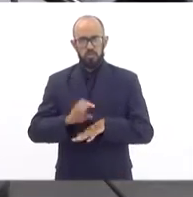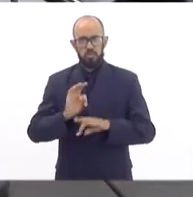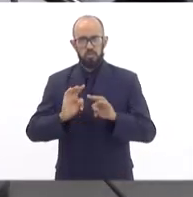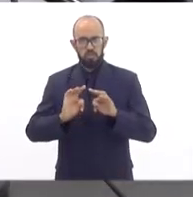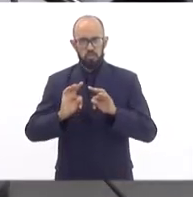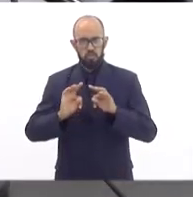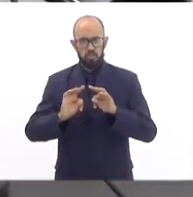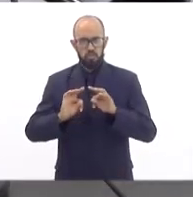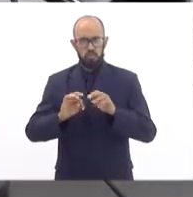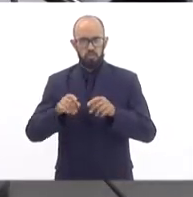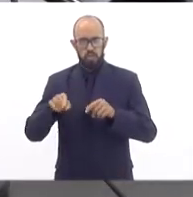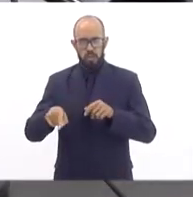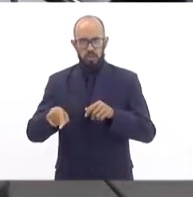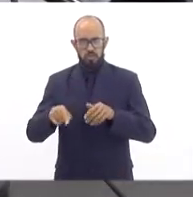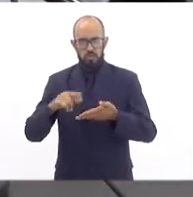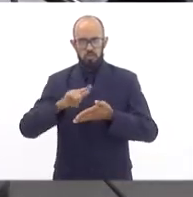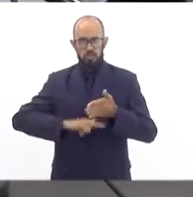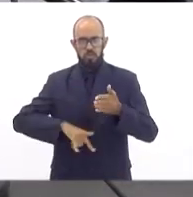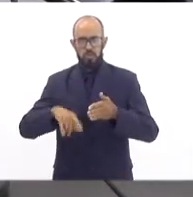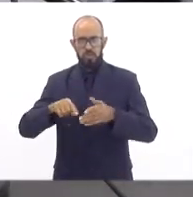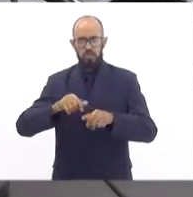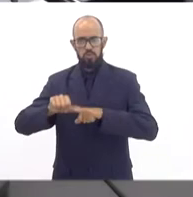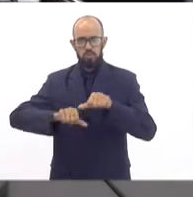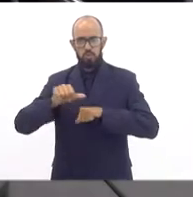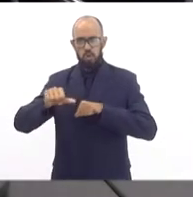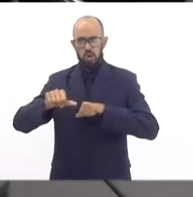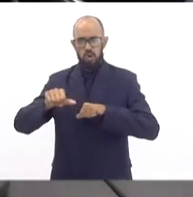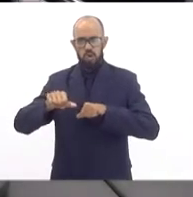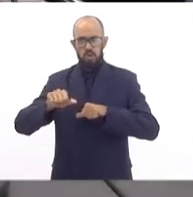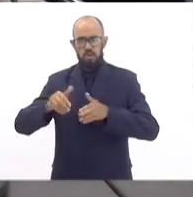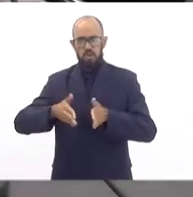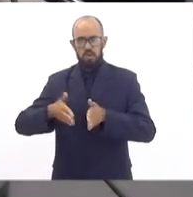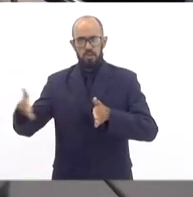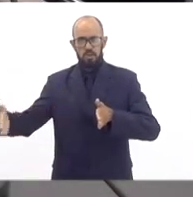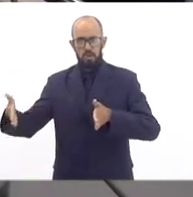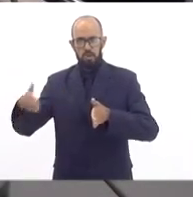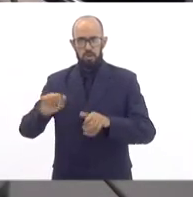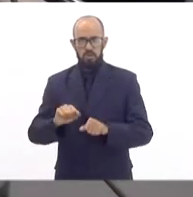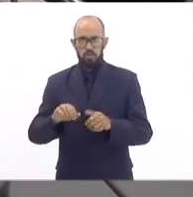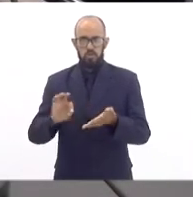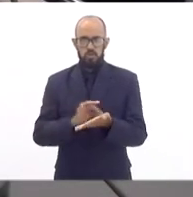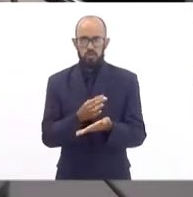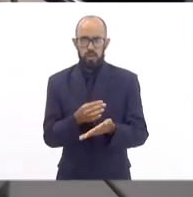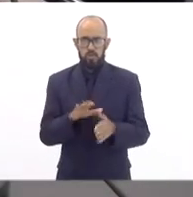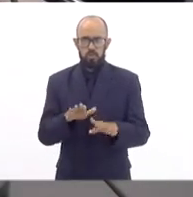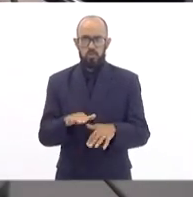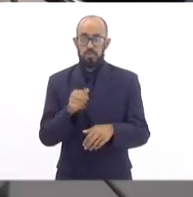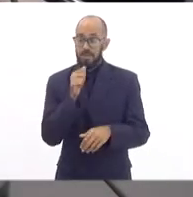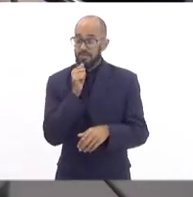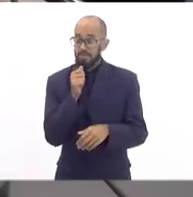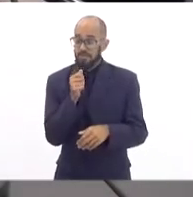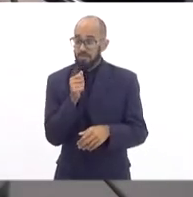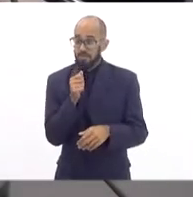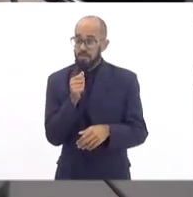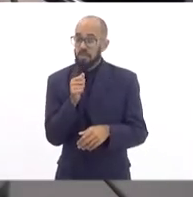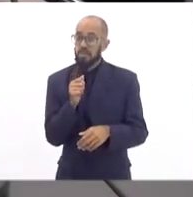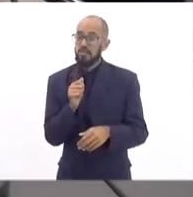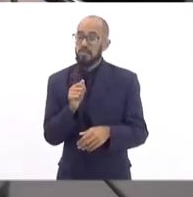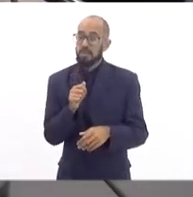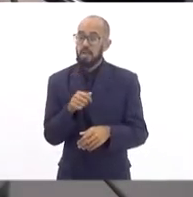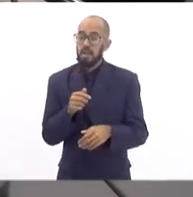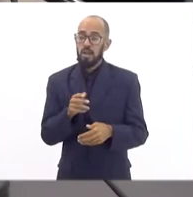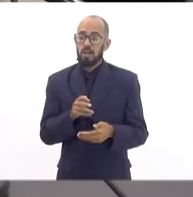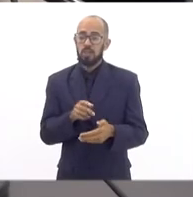execução desses aditivos em troca da prorrogação antecipada do contrato. Isso ainda está em estágio de